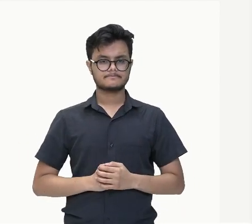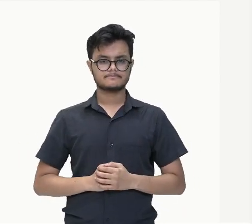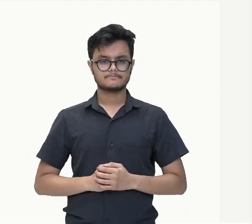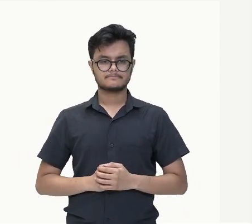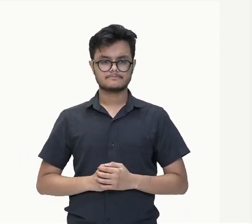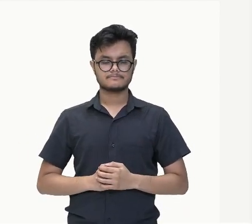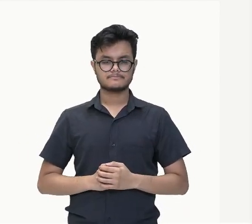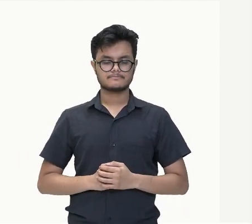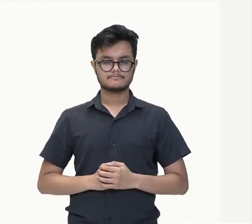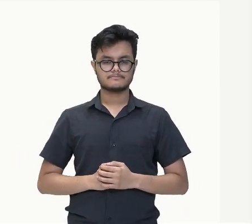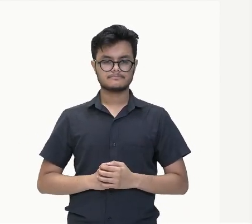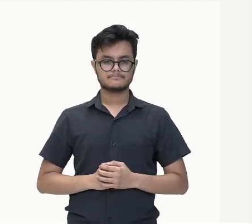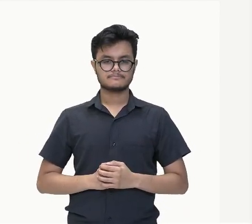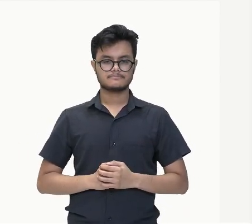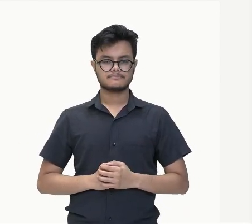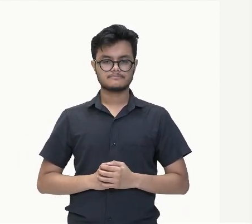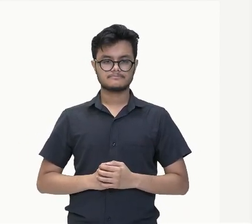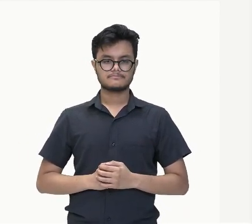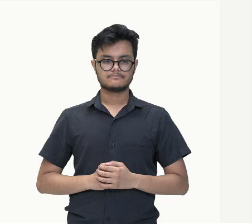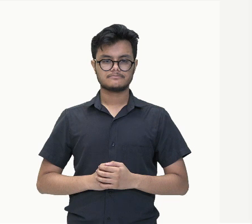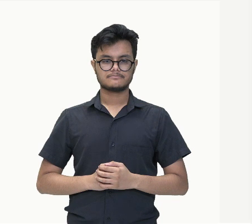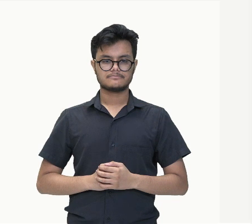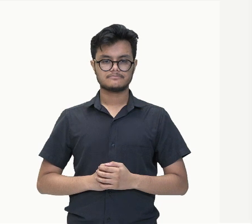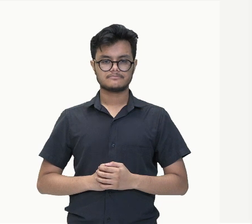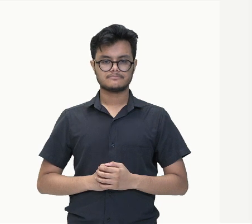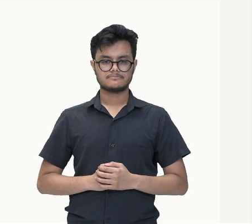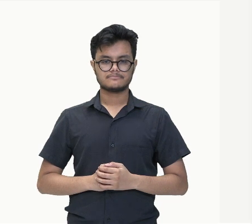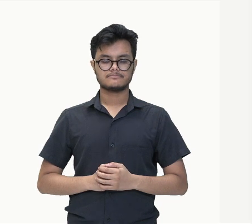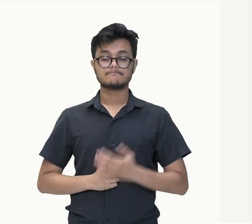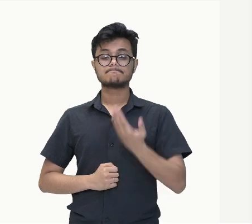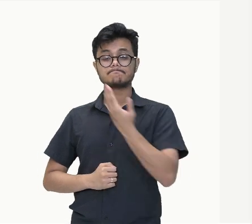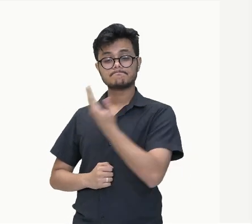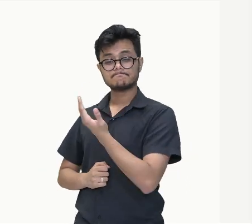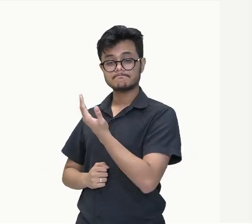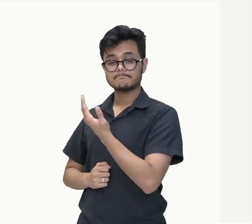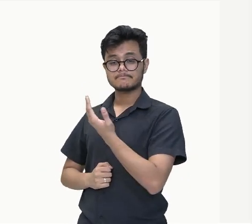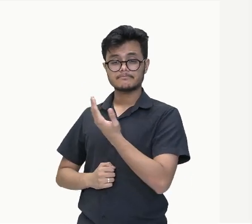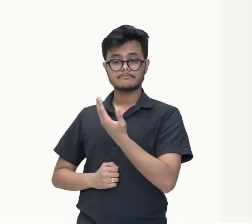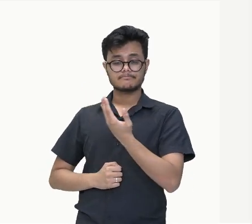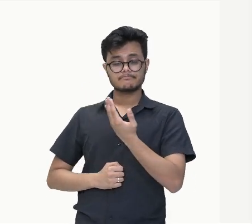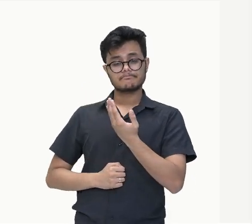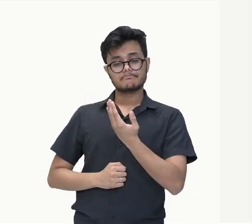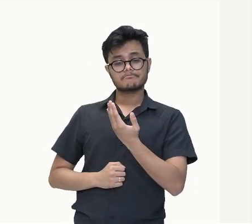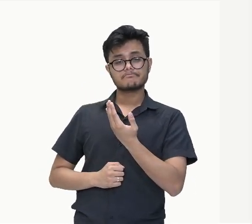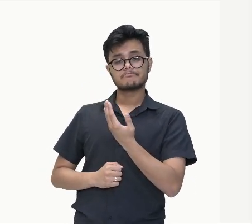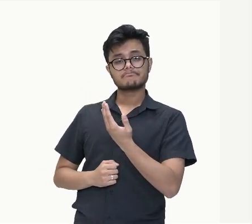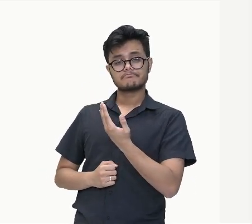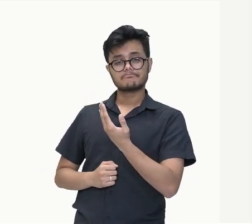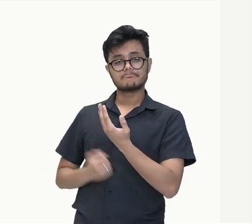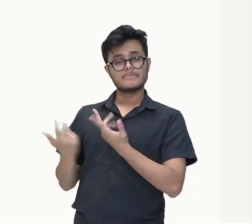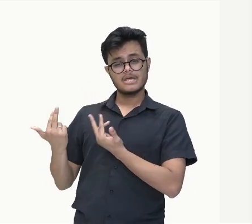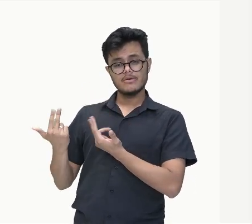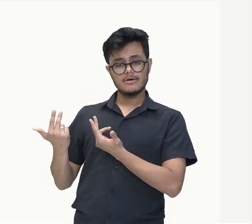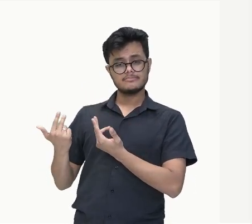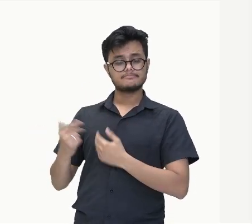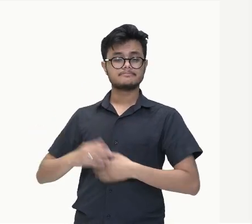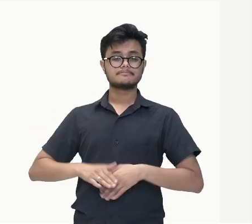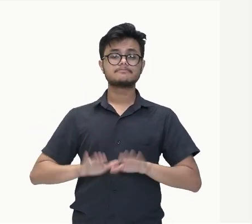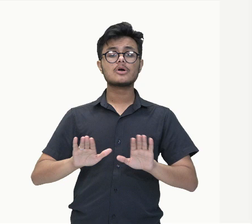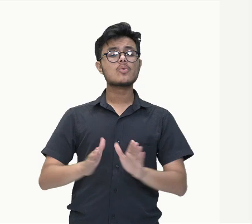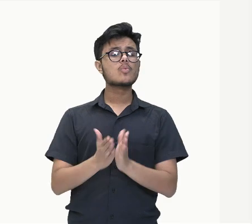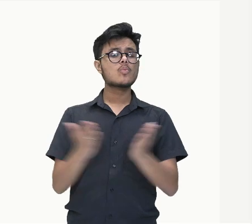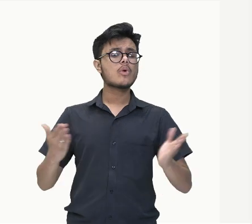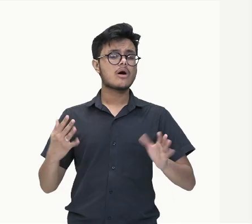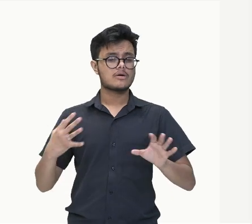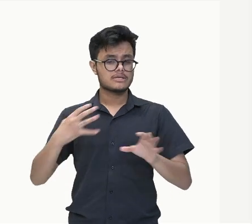está indo embora, né? Então, essa questão aqui, ó, é bem parecida com a anterior. Qual a soma